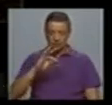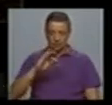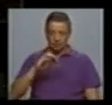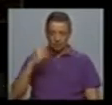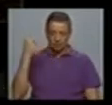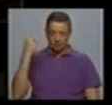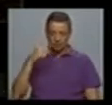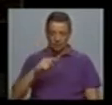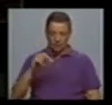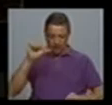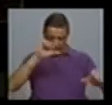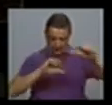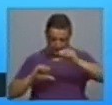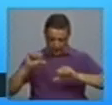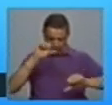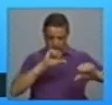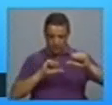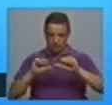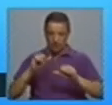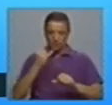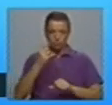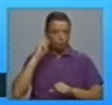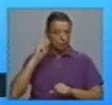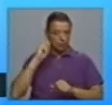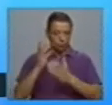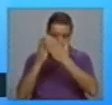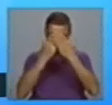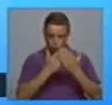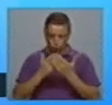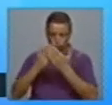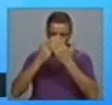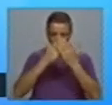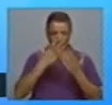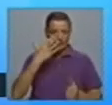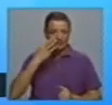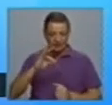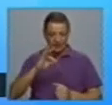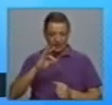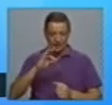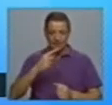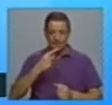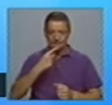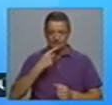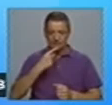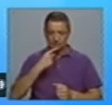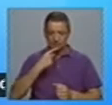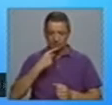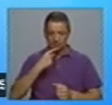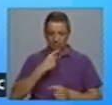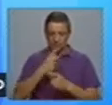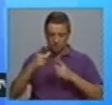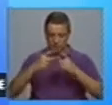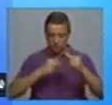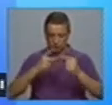utilizaram a química. Em primeiro lugar, porque é que é importante este estudo? Porque tentar perceber a proporção, sobretudo tentar perceber a quantidade de estrelas